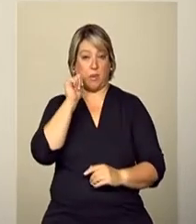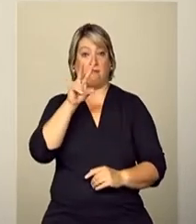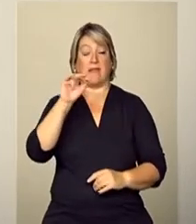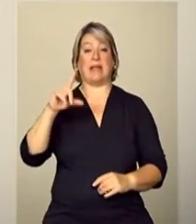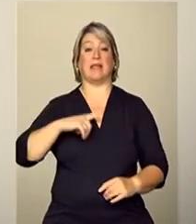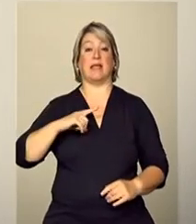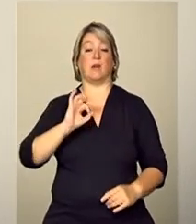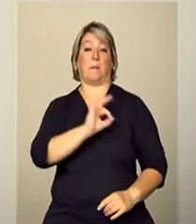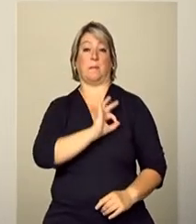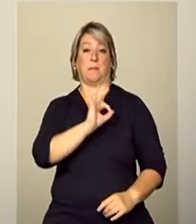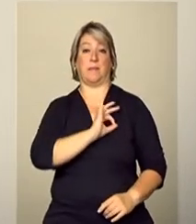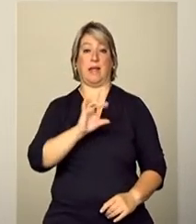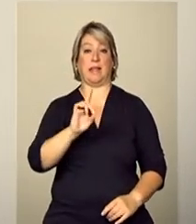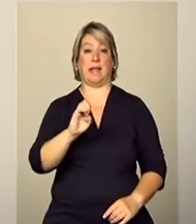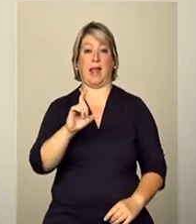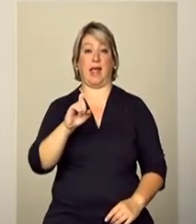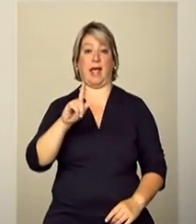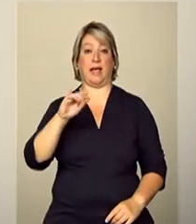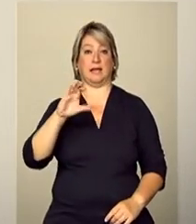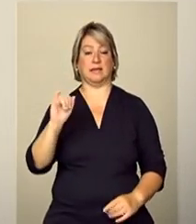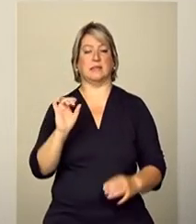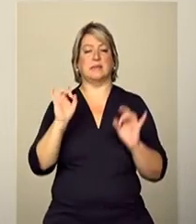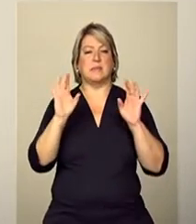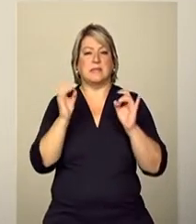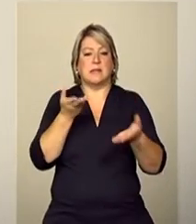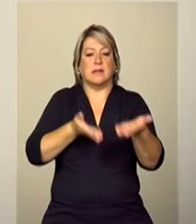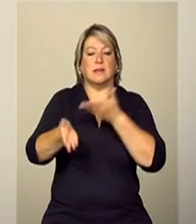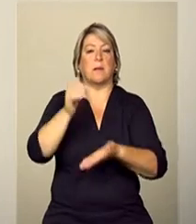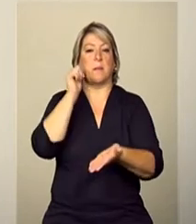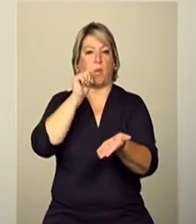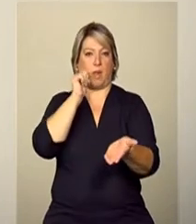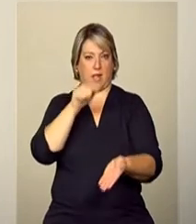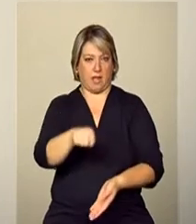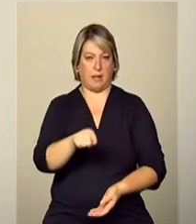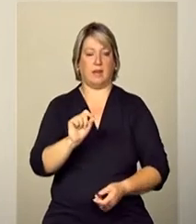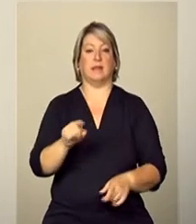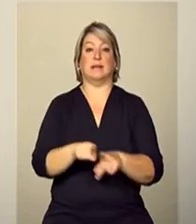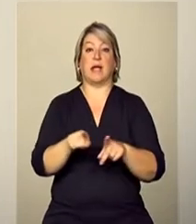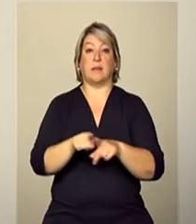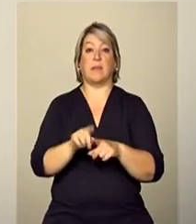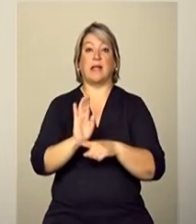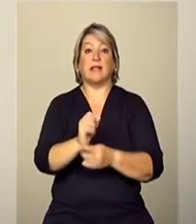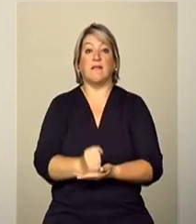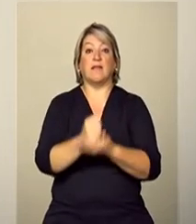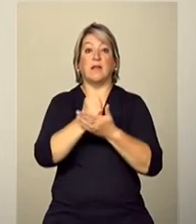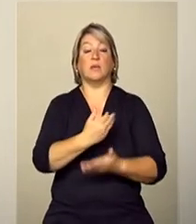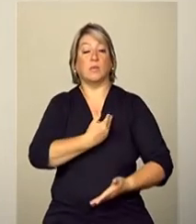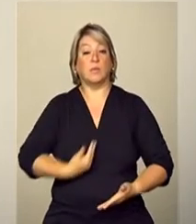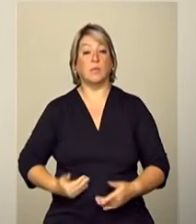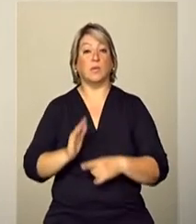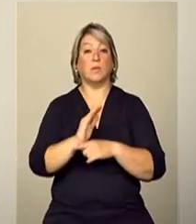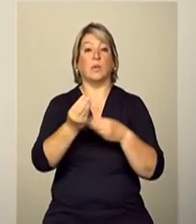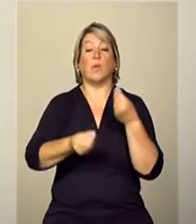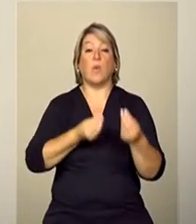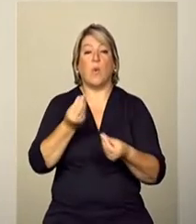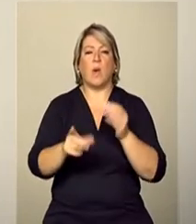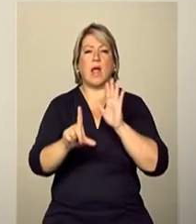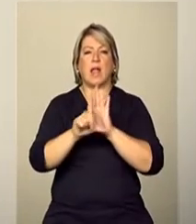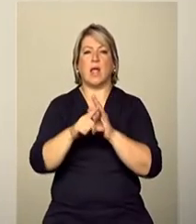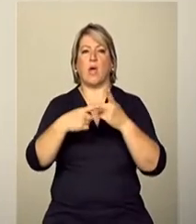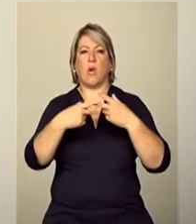uma delegacia especializada no Atendimento à mulher vai ter Defensoria Pública para